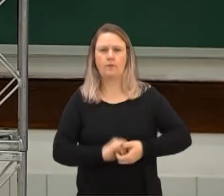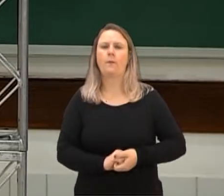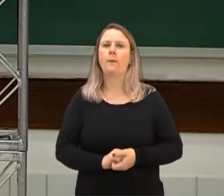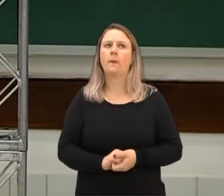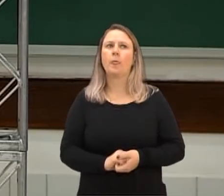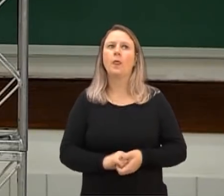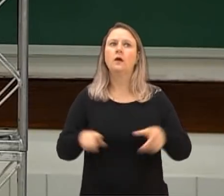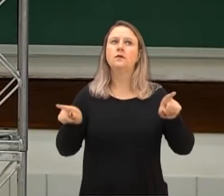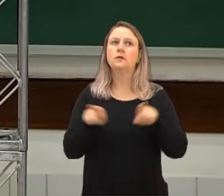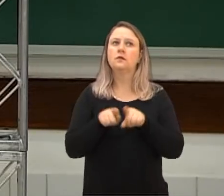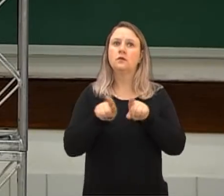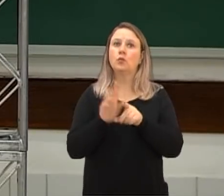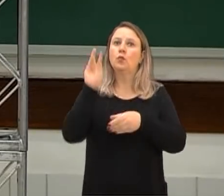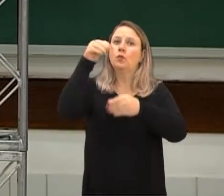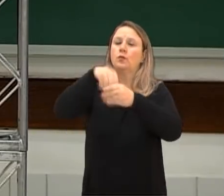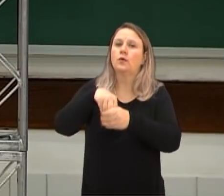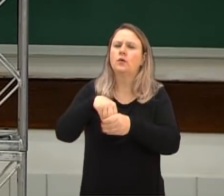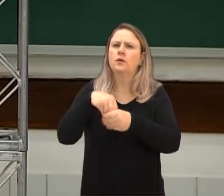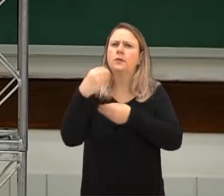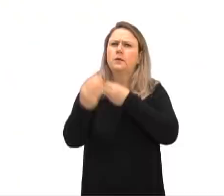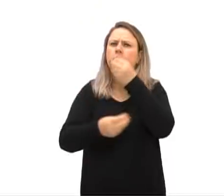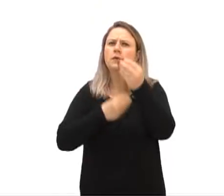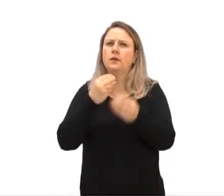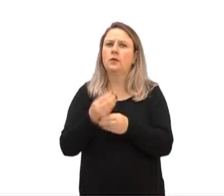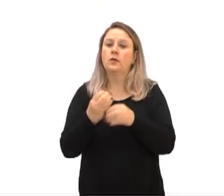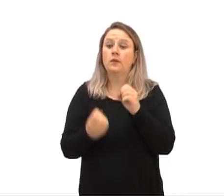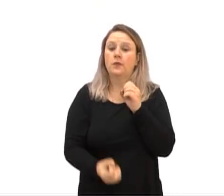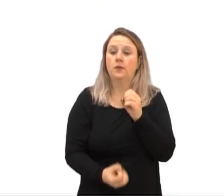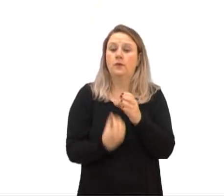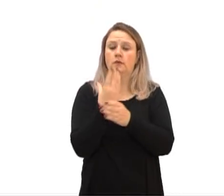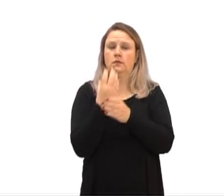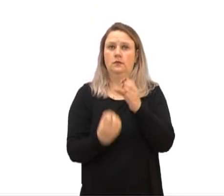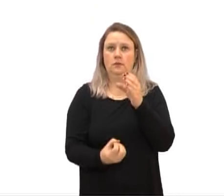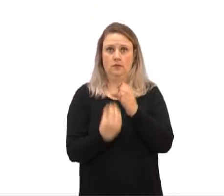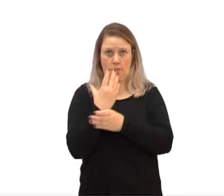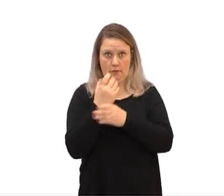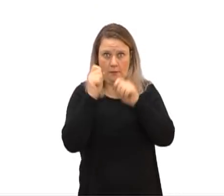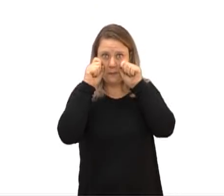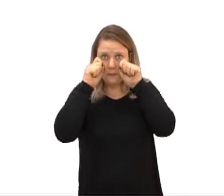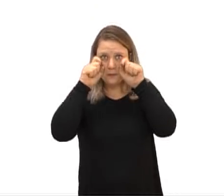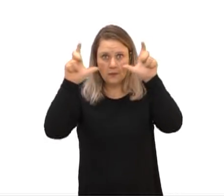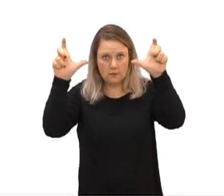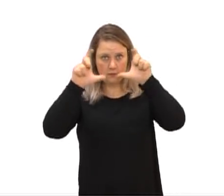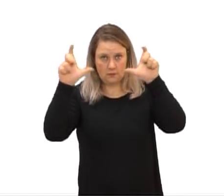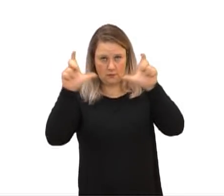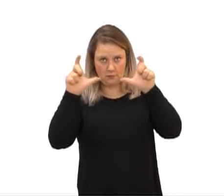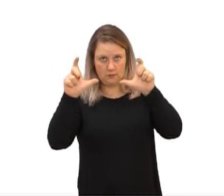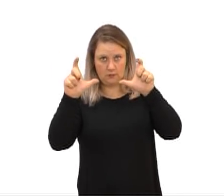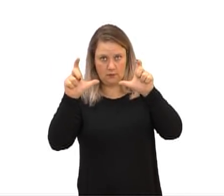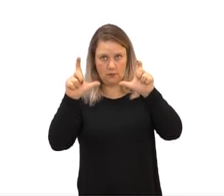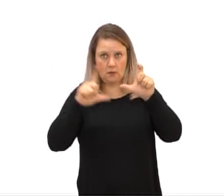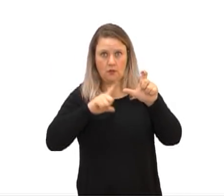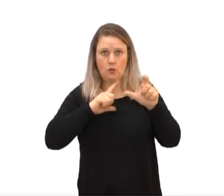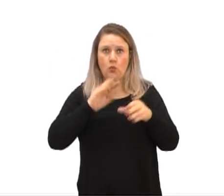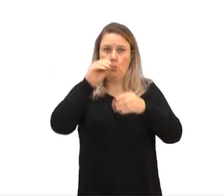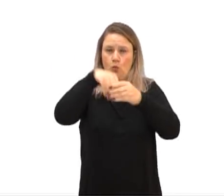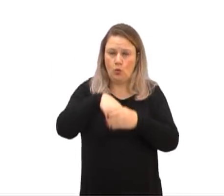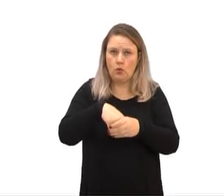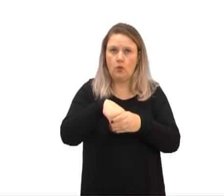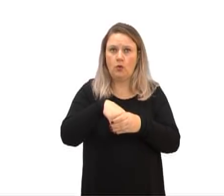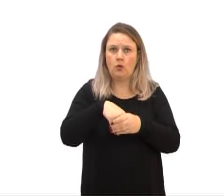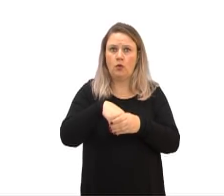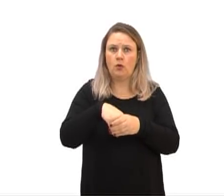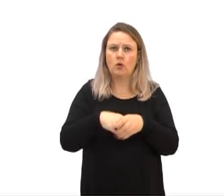agentes internos, então. Eles atuam na formação. Presta atenção nessa palavra. Os agentes internos atuam